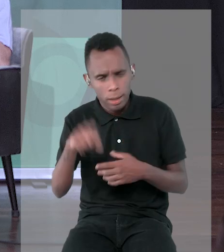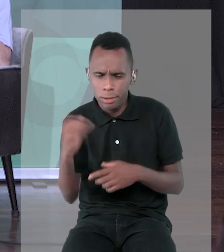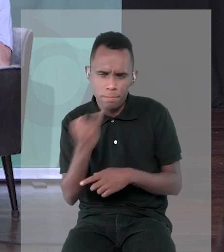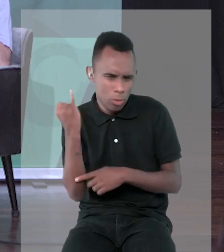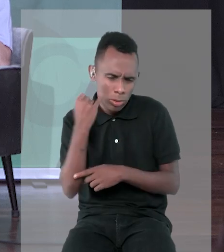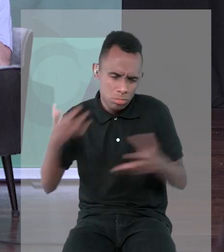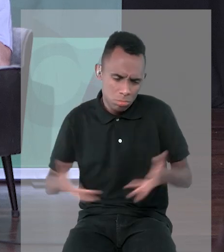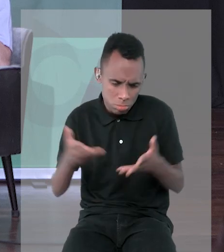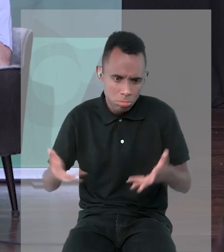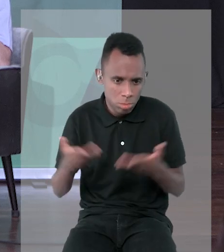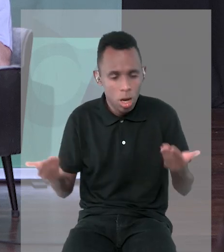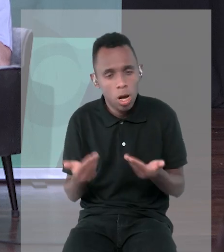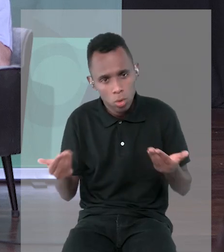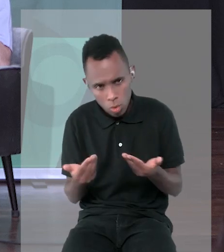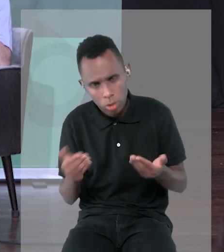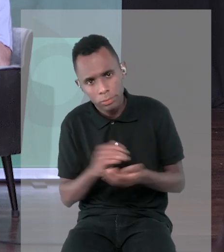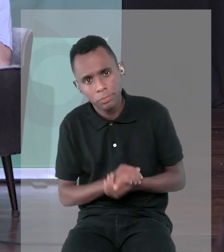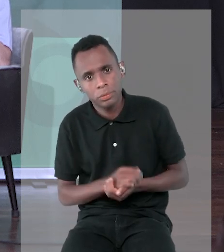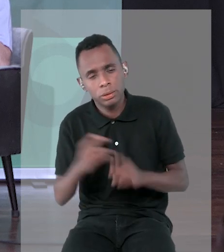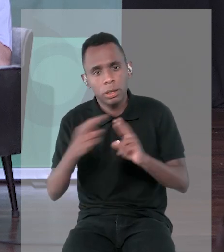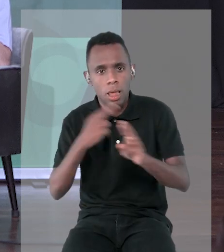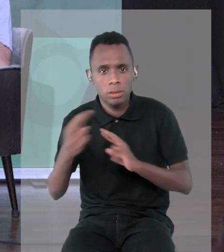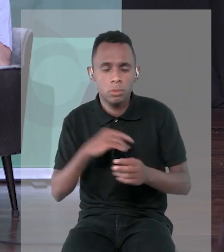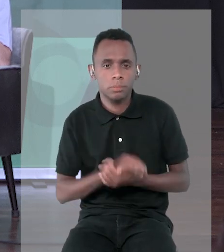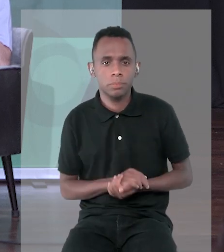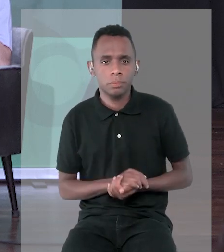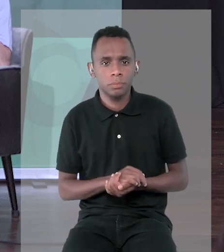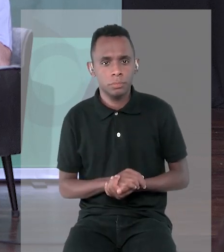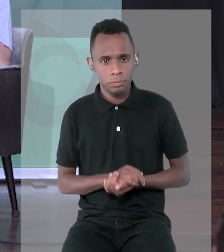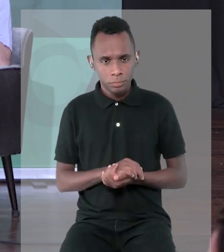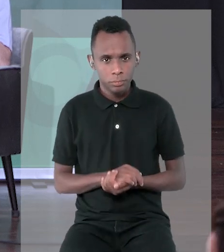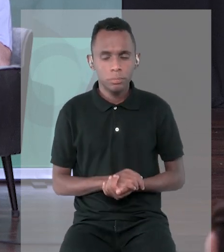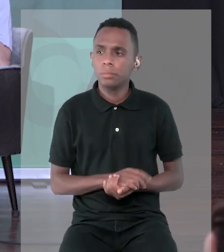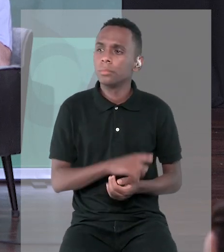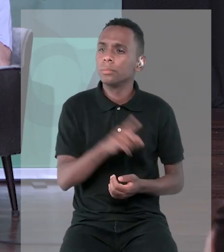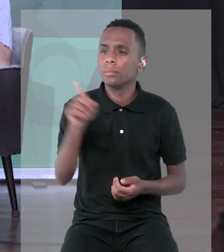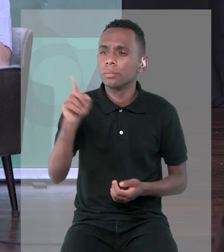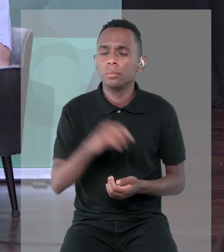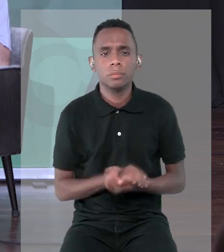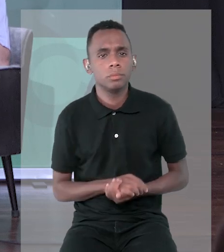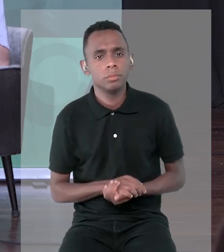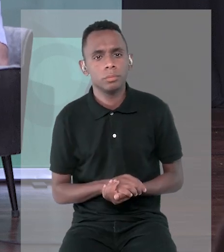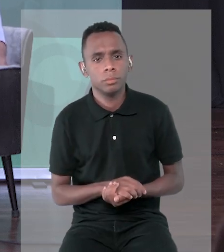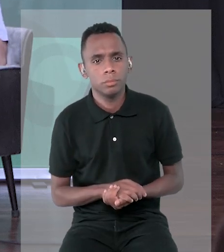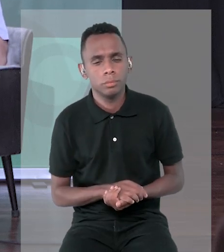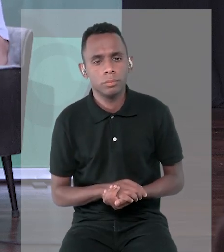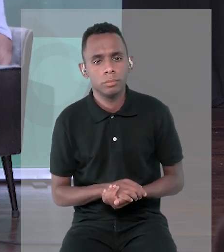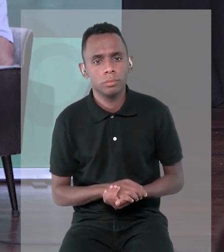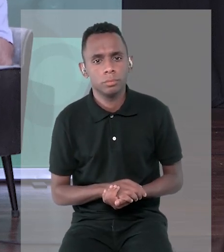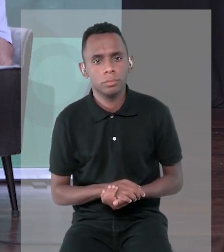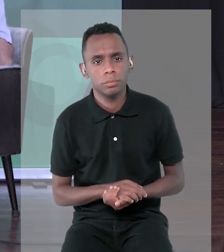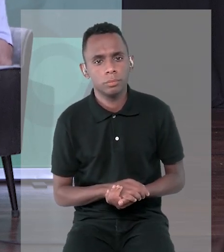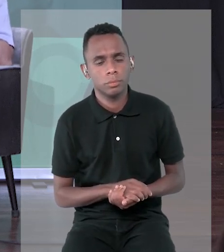importante. Estamos fomentando agora essa relação. Ali à direita, esquerda, desculpe. Depois